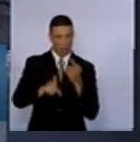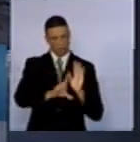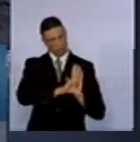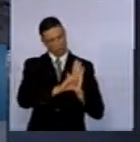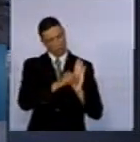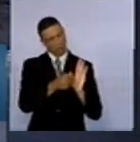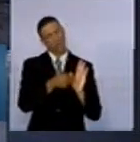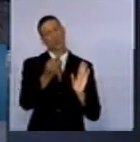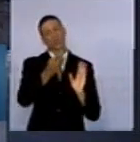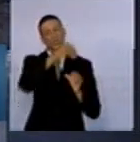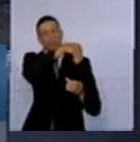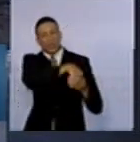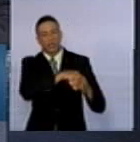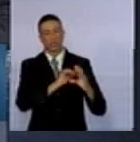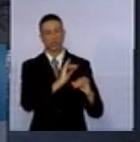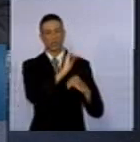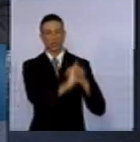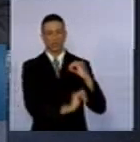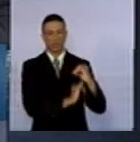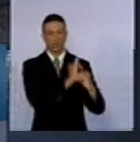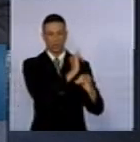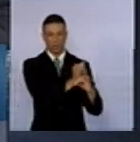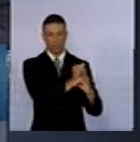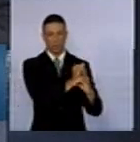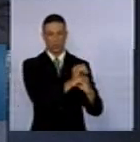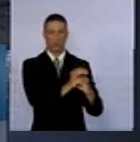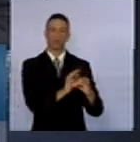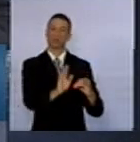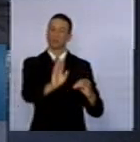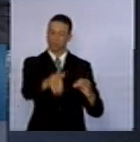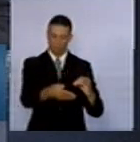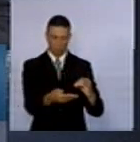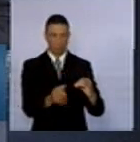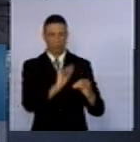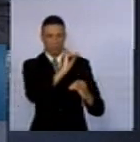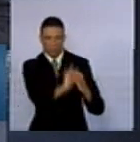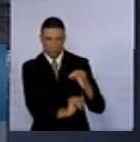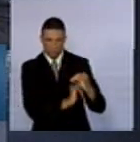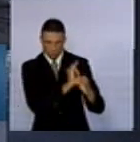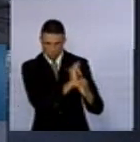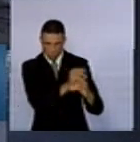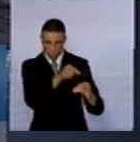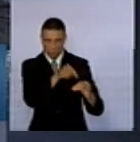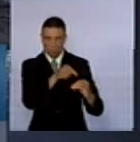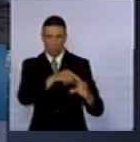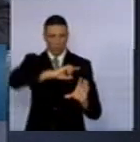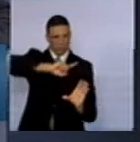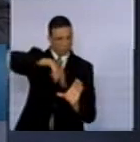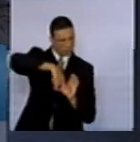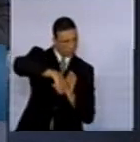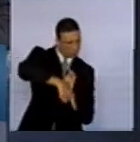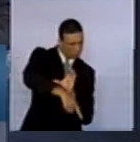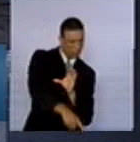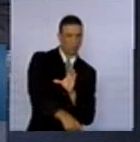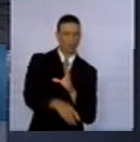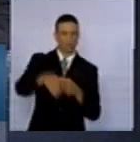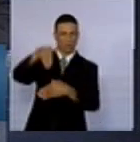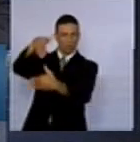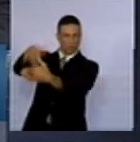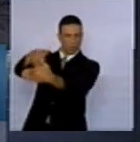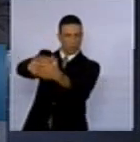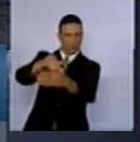a internet a internet senhor Ministro ela é um instrumento de aprofundamento da Democracia